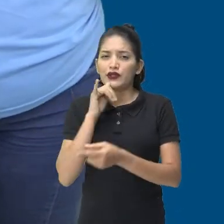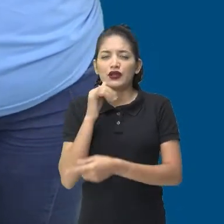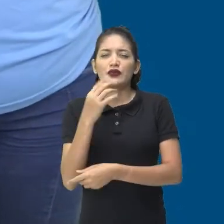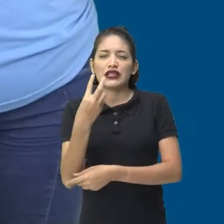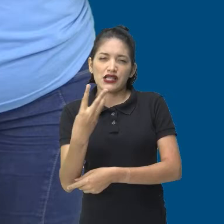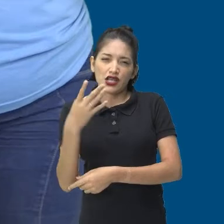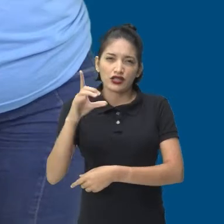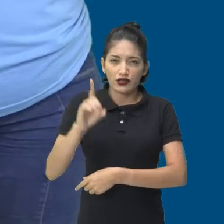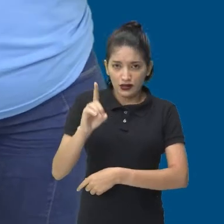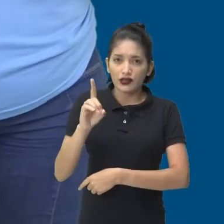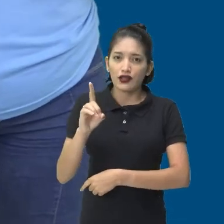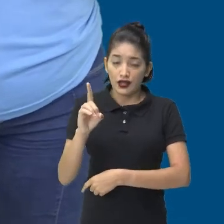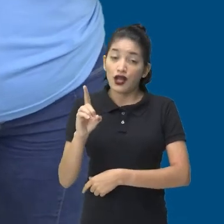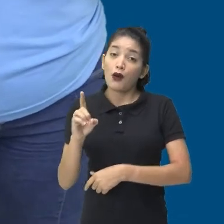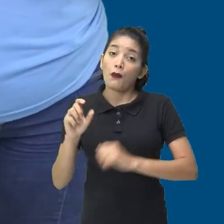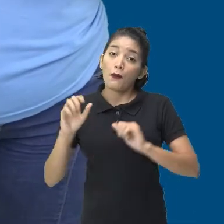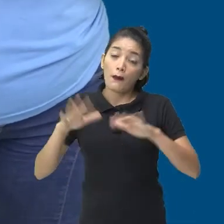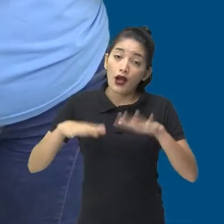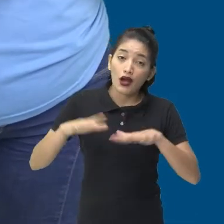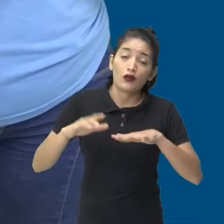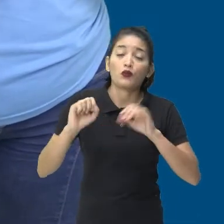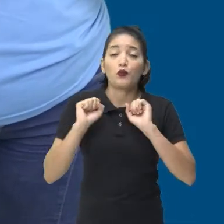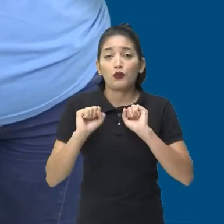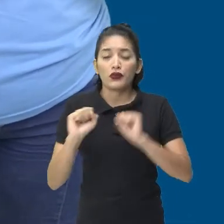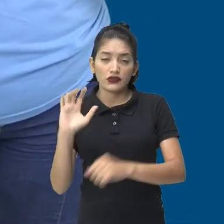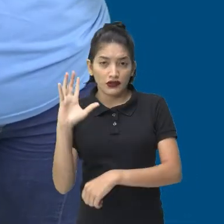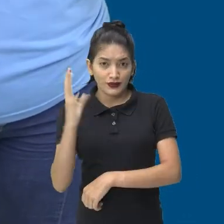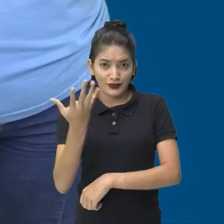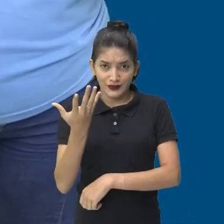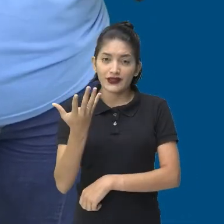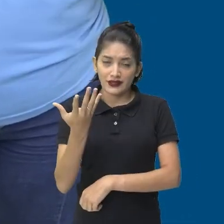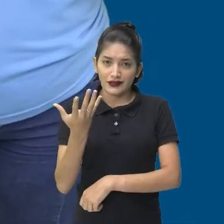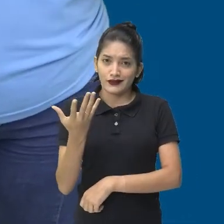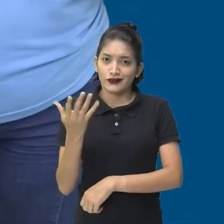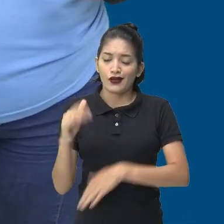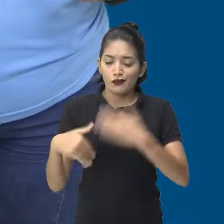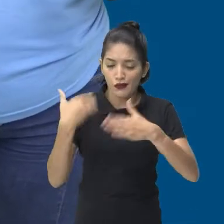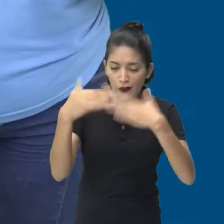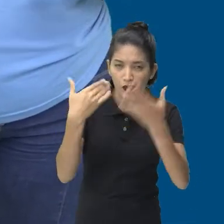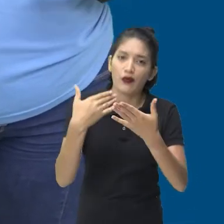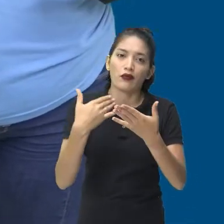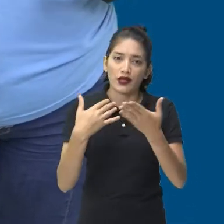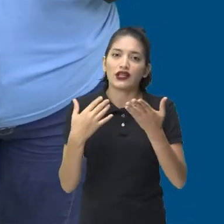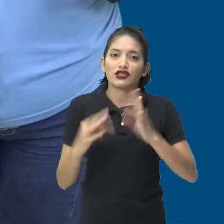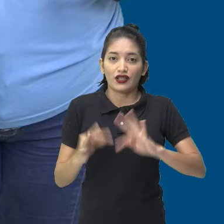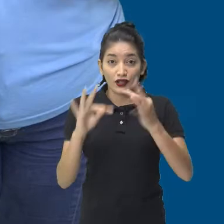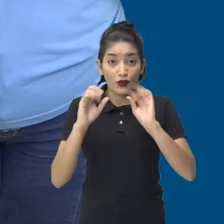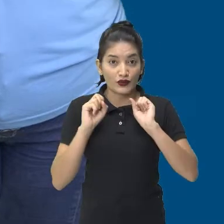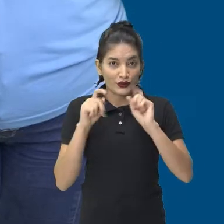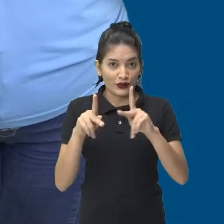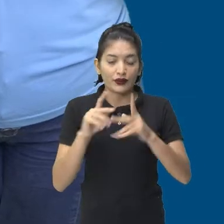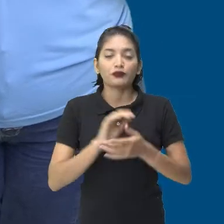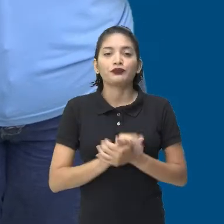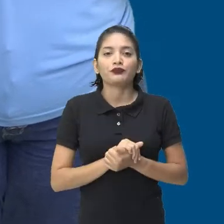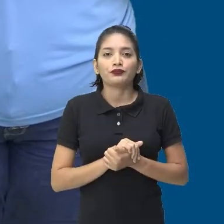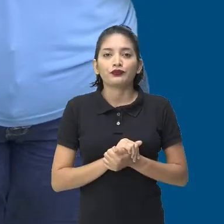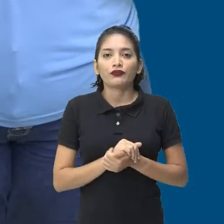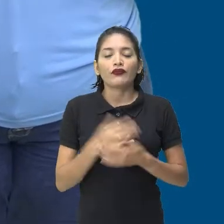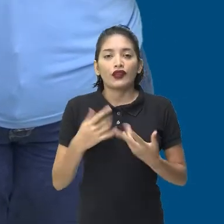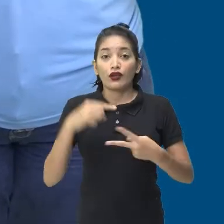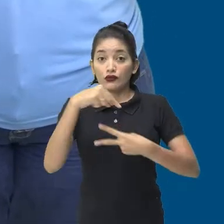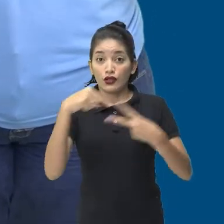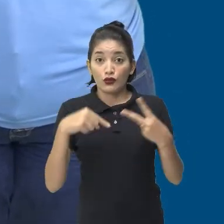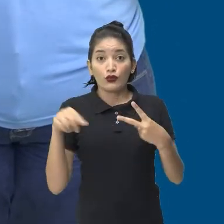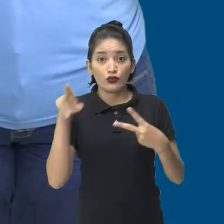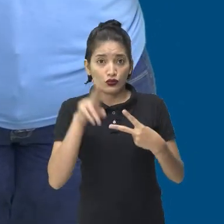uma previsão, uma probabilidade do que pode acontecer, né, com o avanço das tecnologias. Tudo bem? Então vimos aqui os